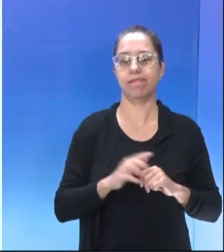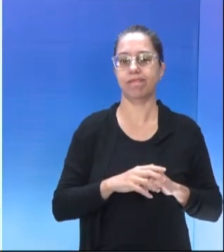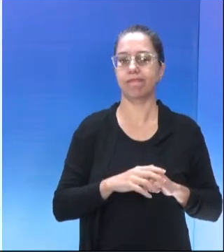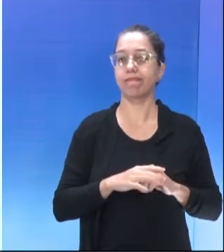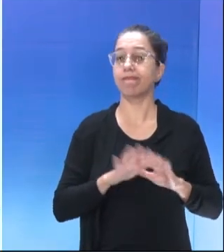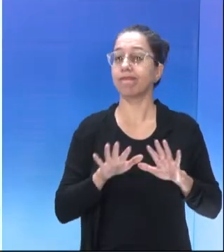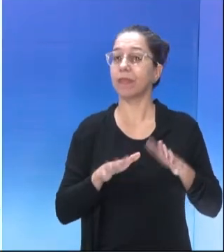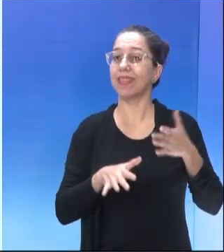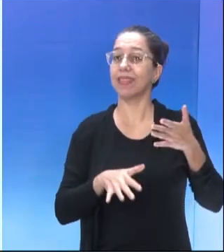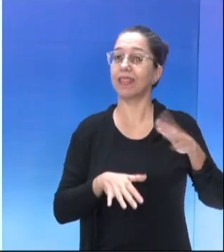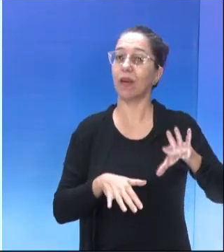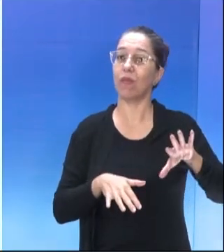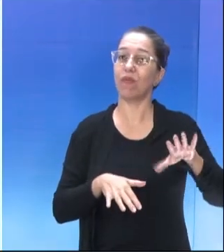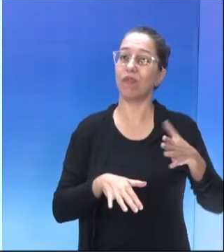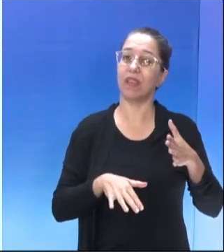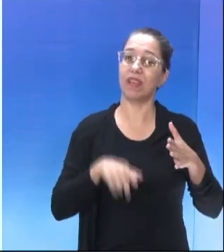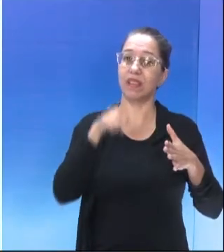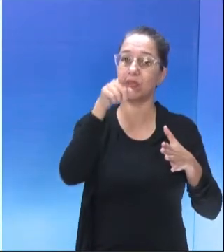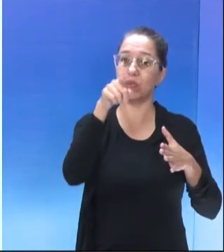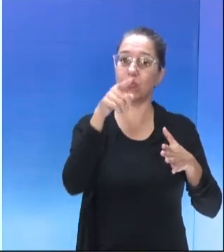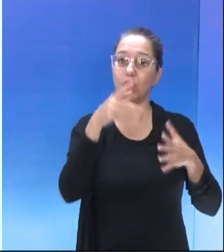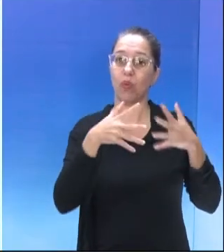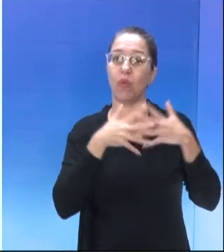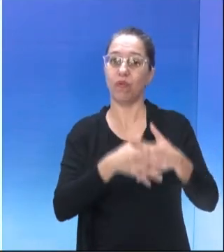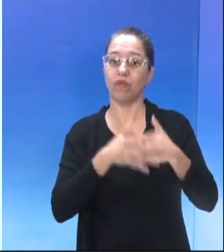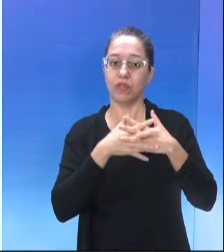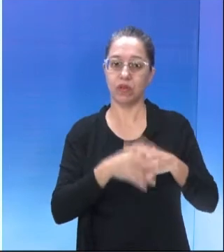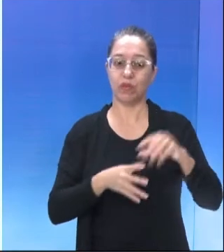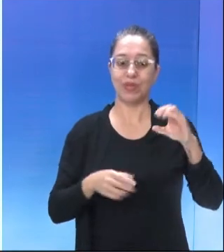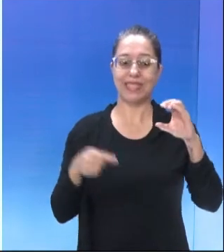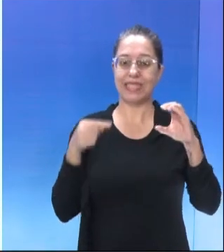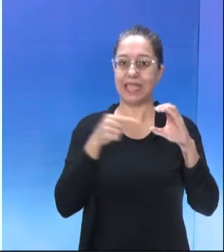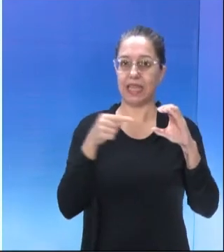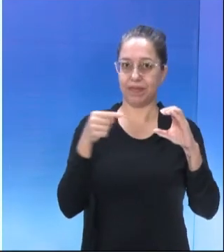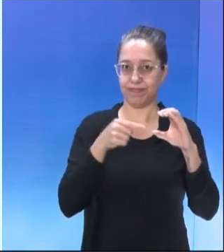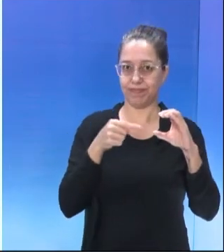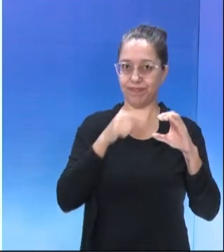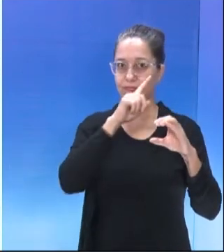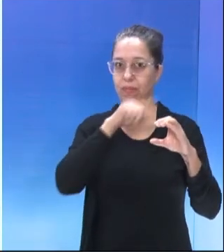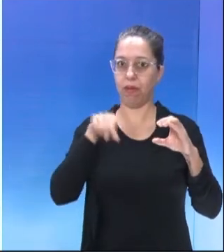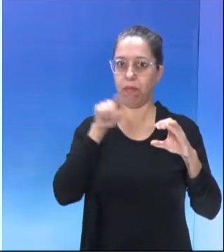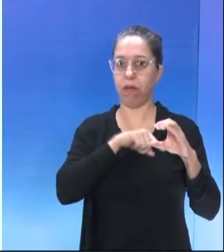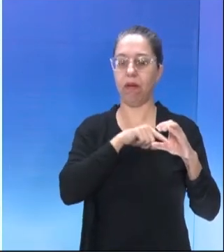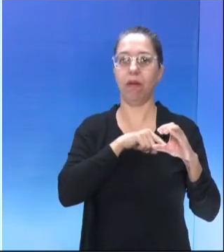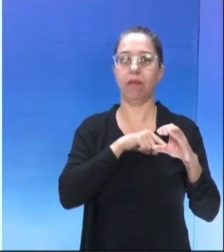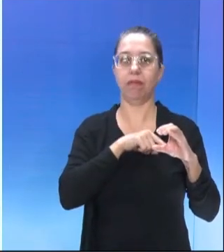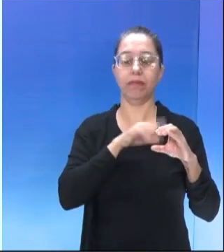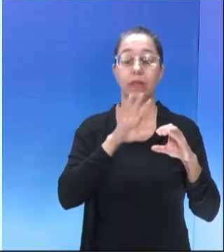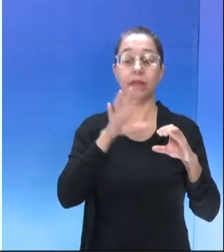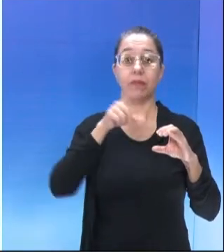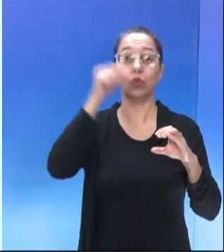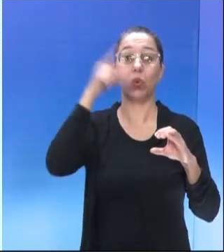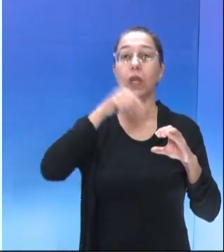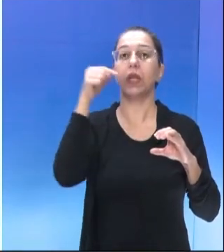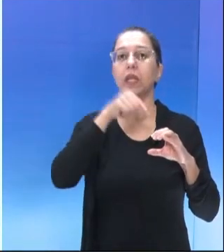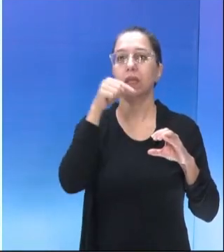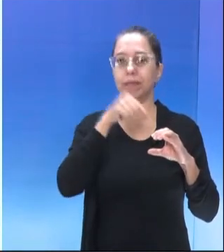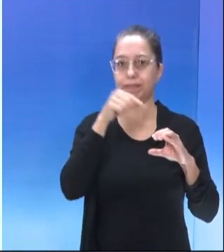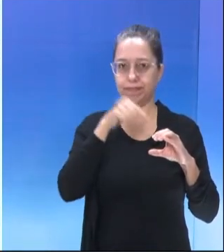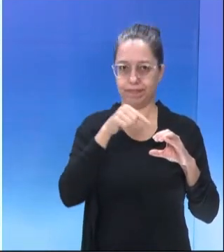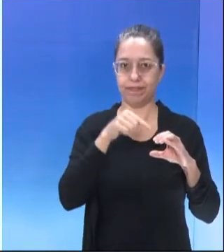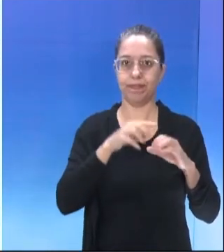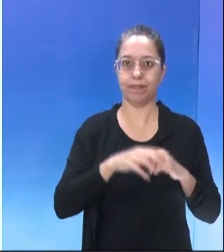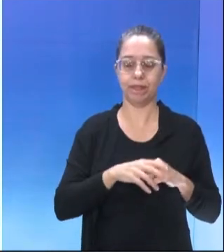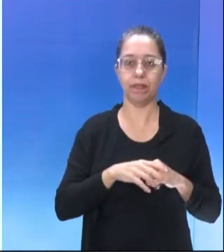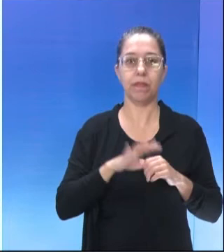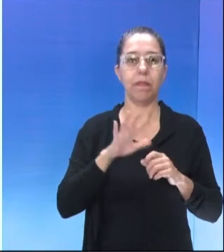letra aqui, ela pode te confundir, tá? Porque muitos aqui vão marcar aqui, marcariam aqui e